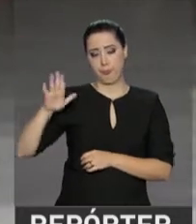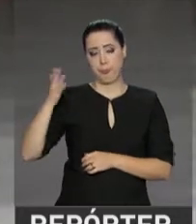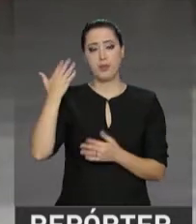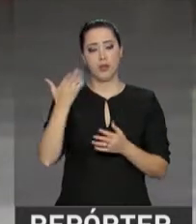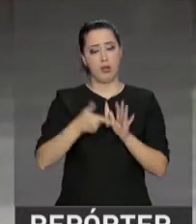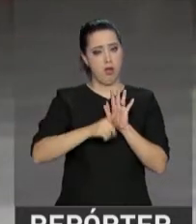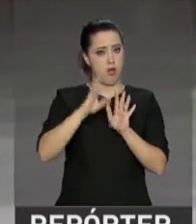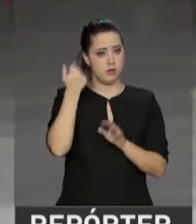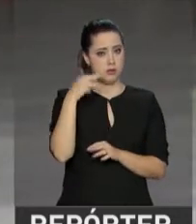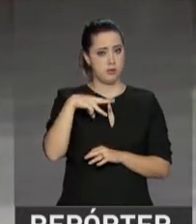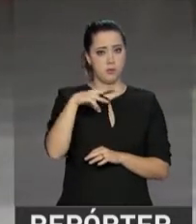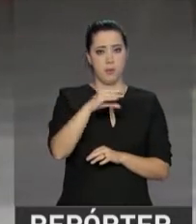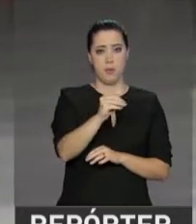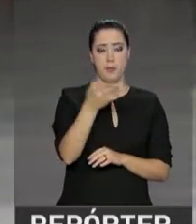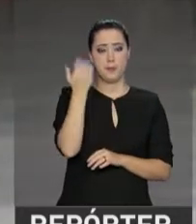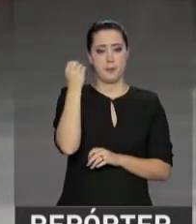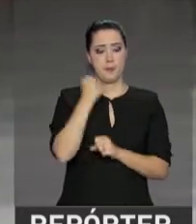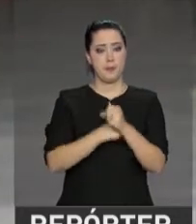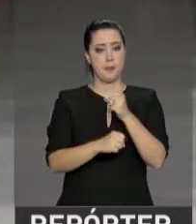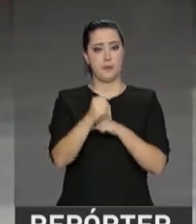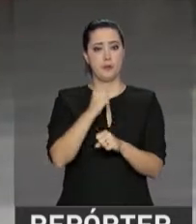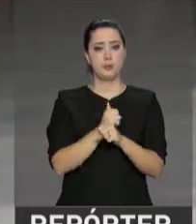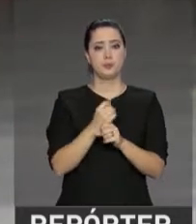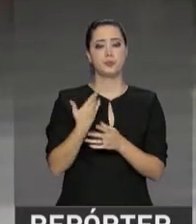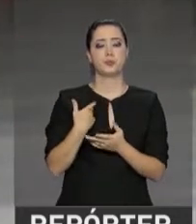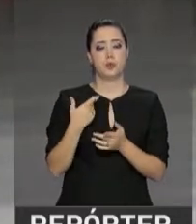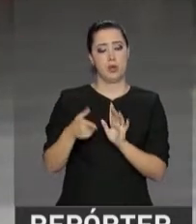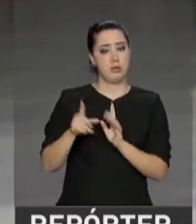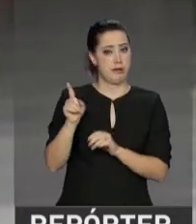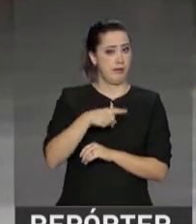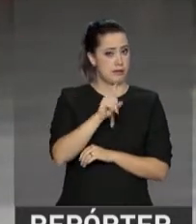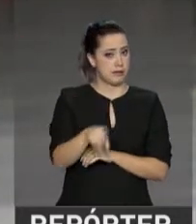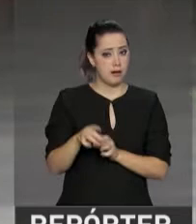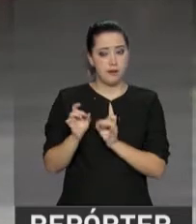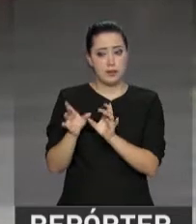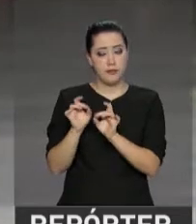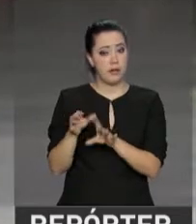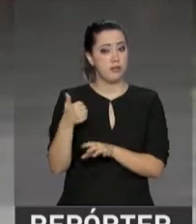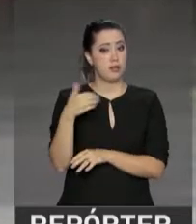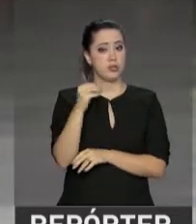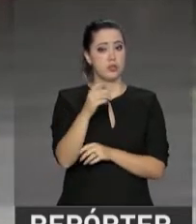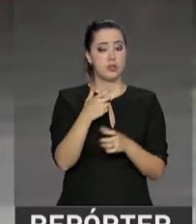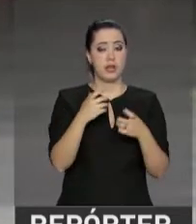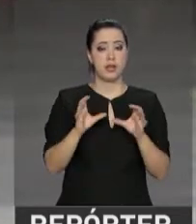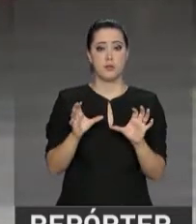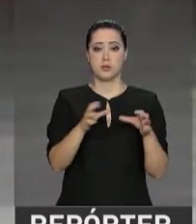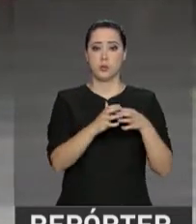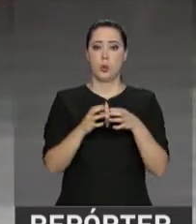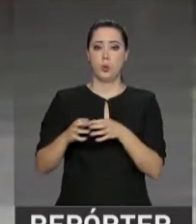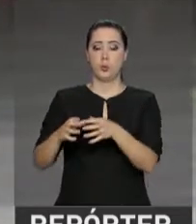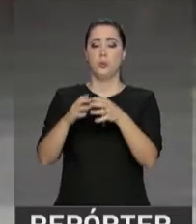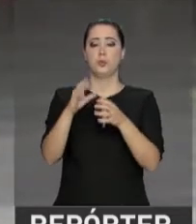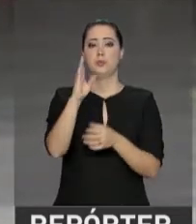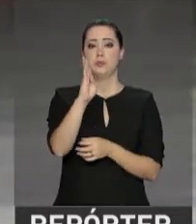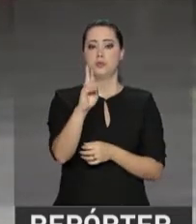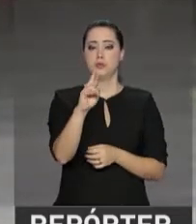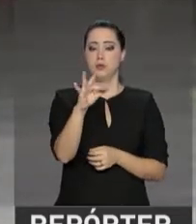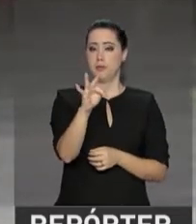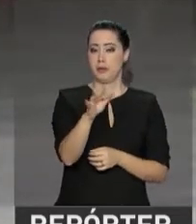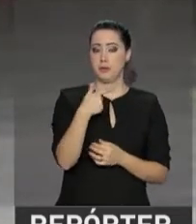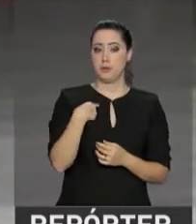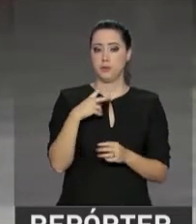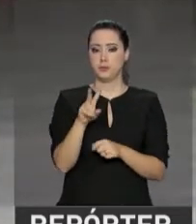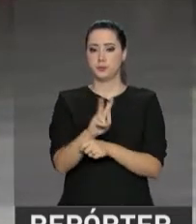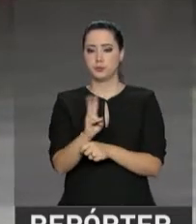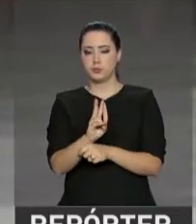em março do ano passado a produção e certificação sanitária de dez unidades da brf após a empresa ter sido